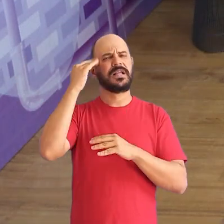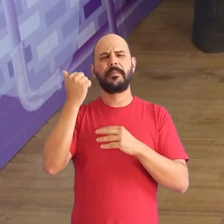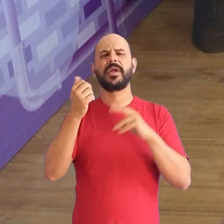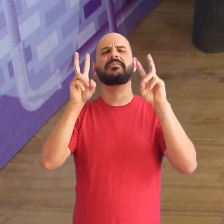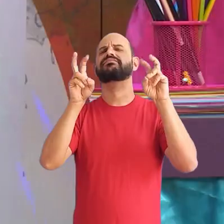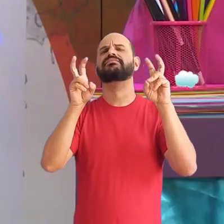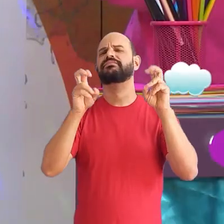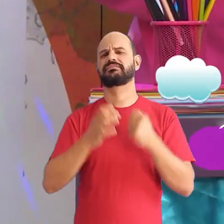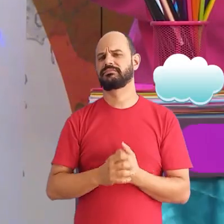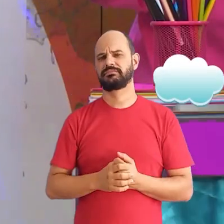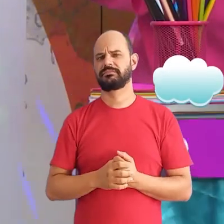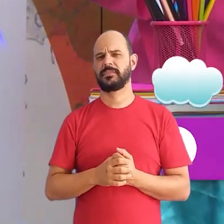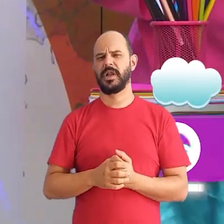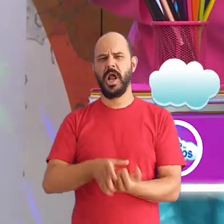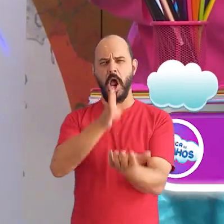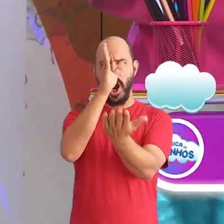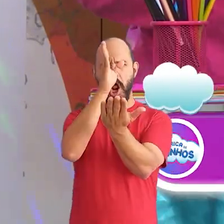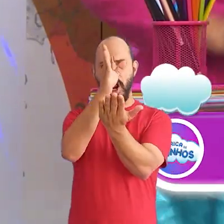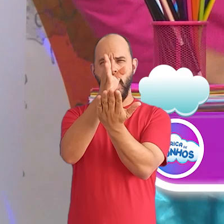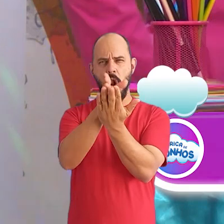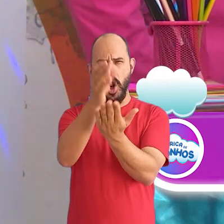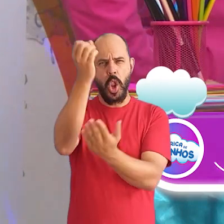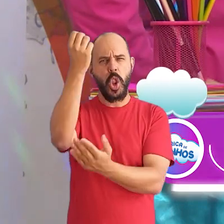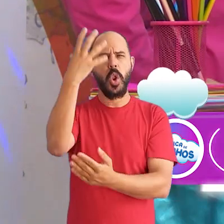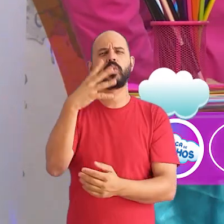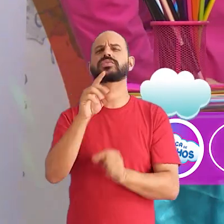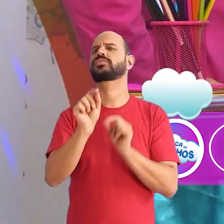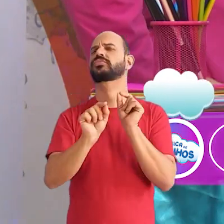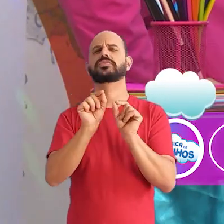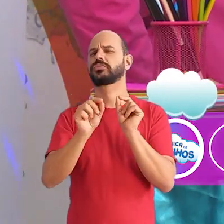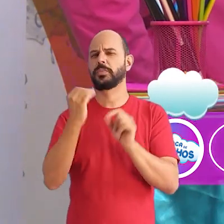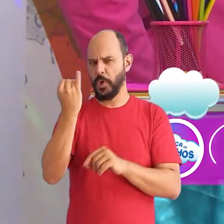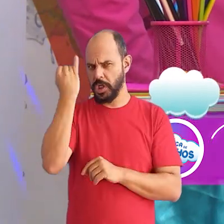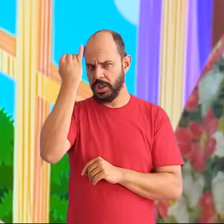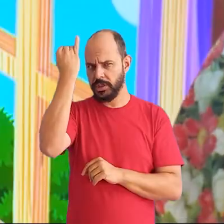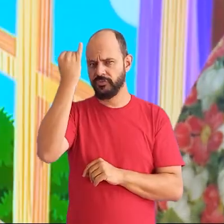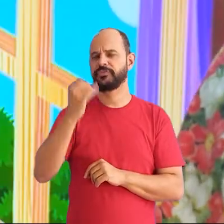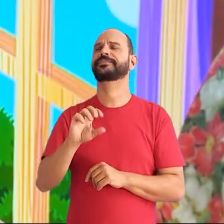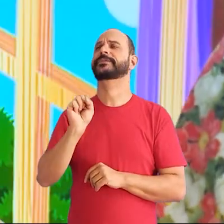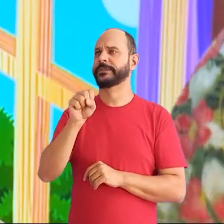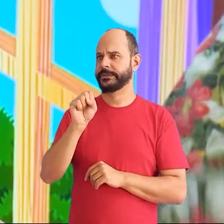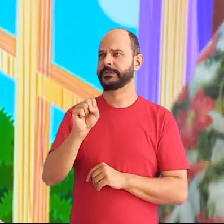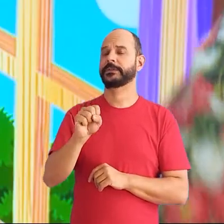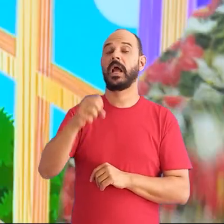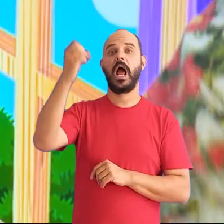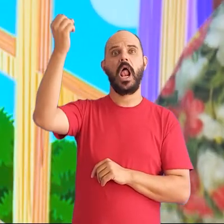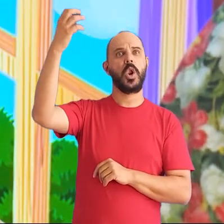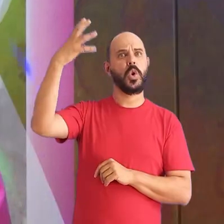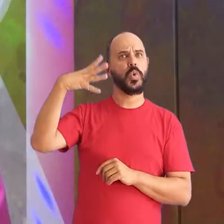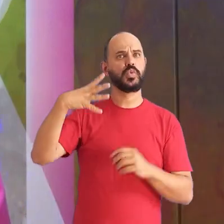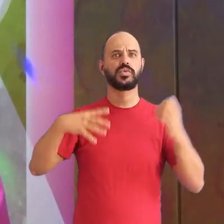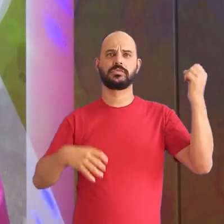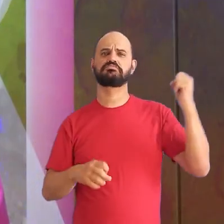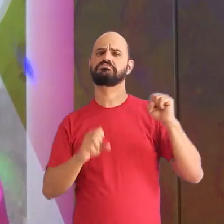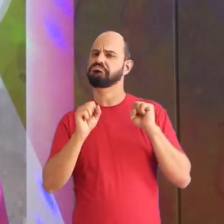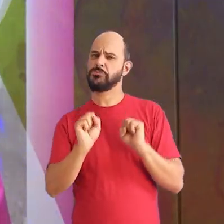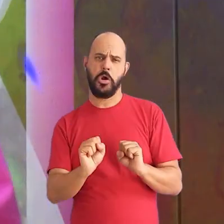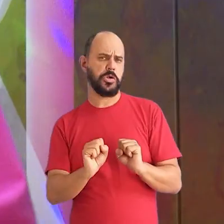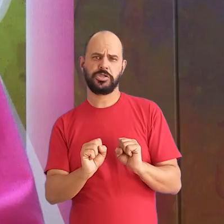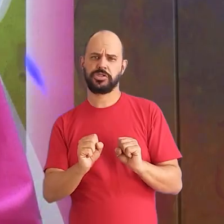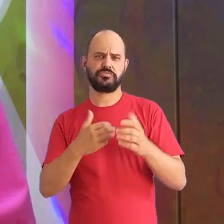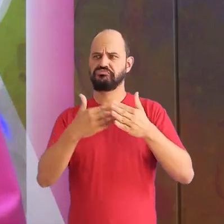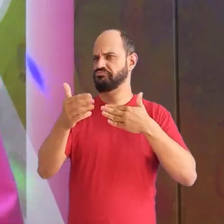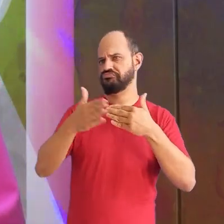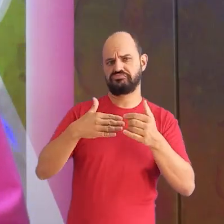luzes! Quero saber mais sobre esse assunto. A direção da luz importa? Importa, e muito! A luz pode vir